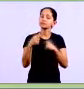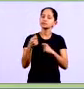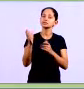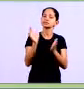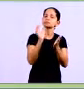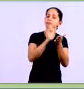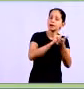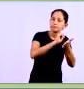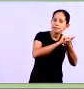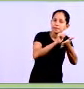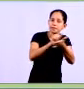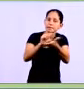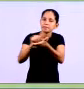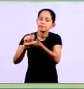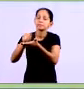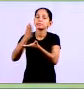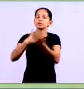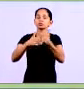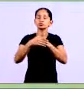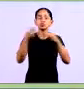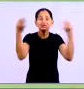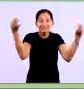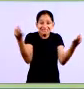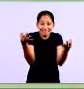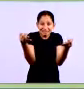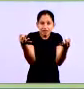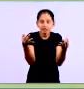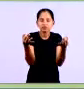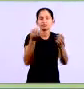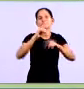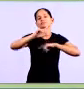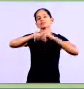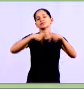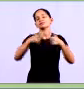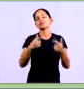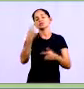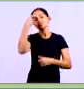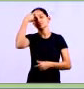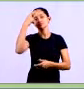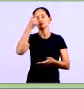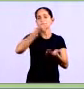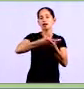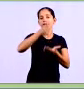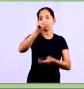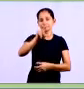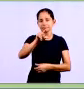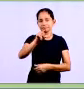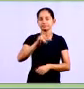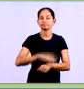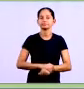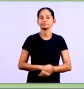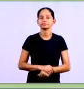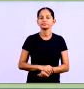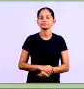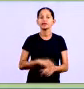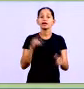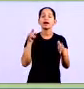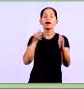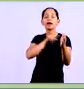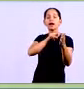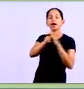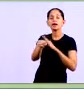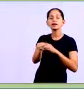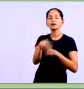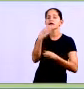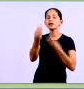contas certas e aí você planeja o seu tributo para pagar pouco menos. Aí ele perguntou para o irmão dele, você anota